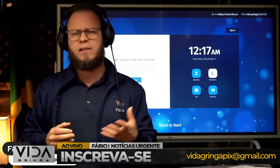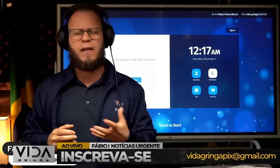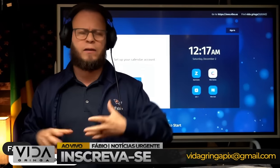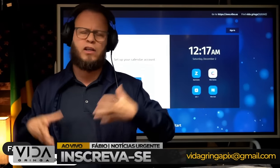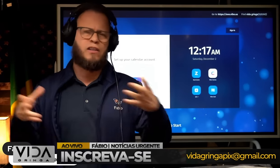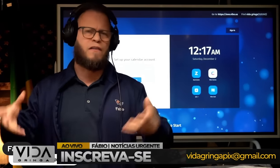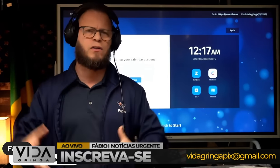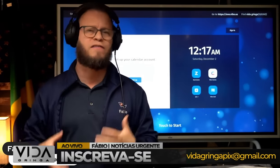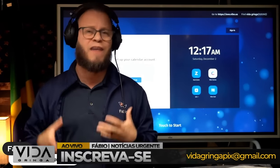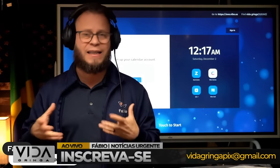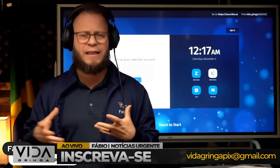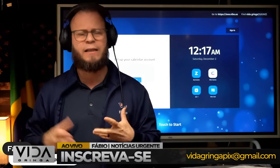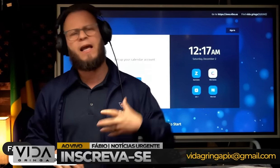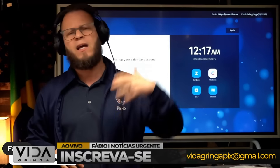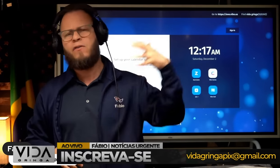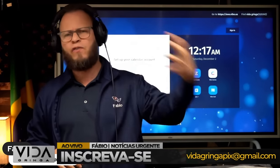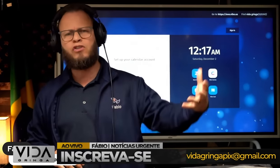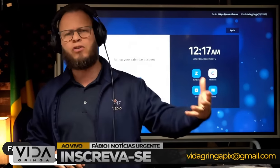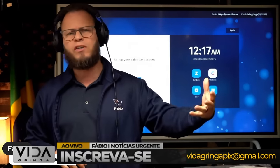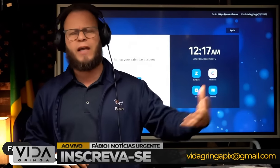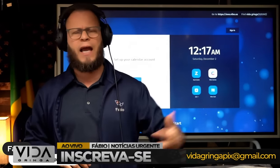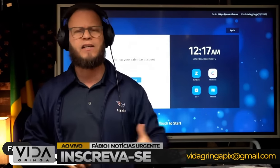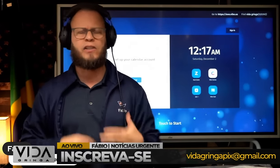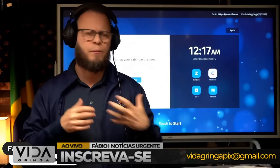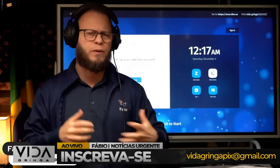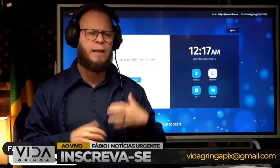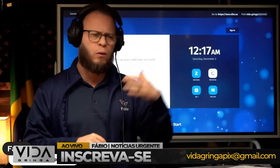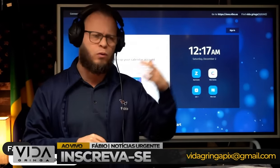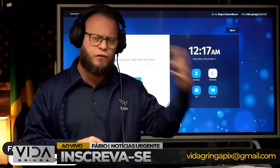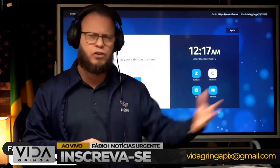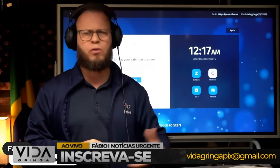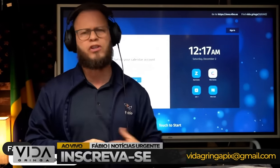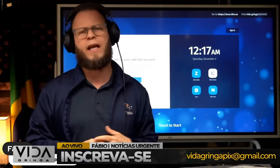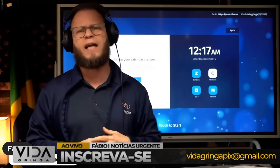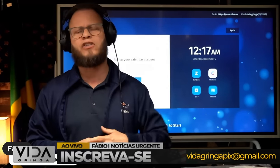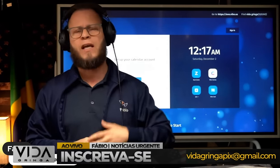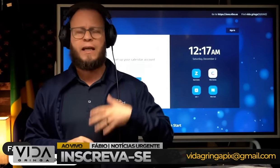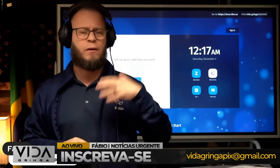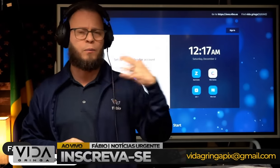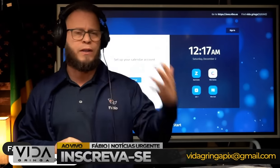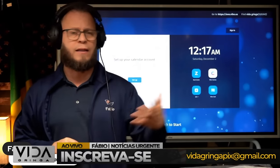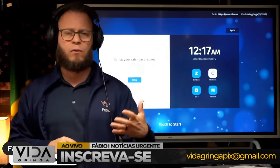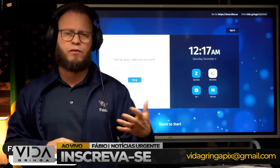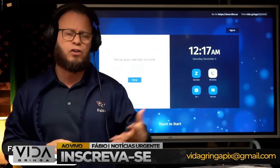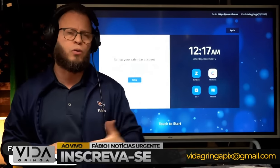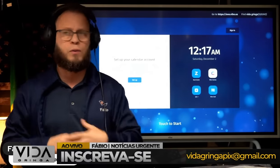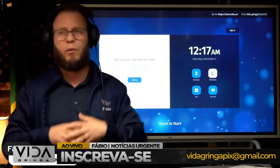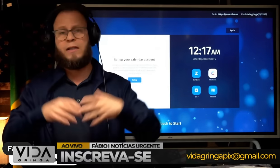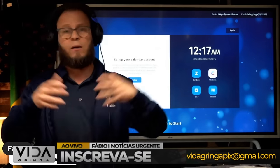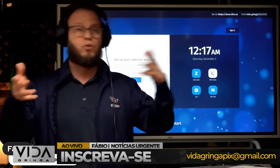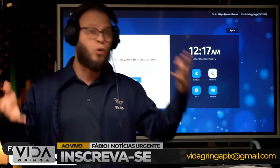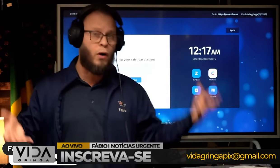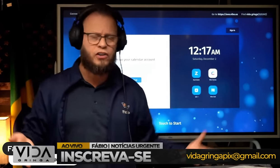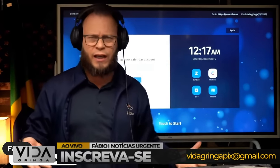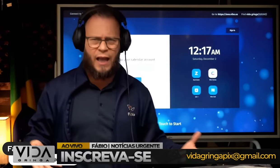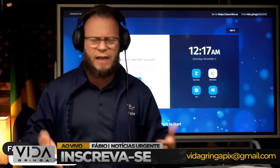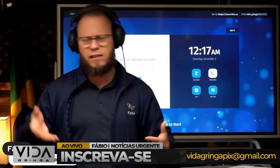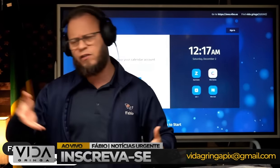Lembrando a você que a gente está fazendo uma vaquinha, né? R$ 22, quem puder dar com os R$ 22, quem não puder dar com 22, pode dar